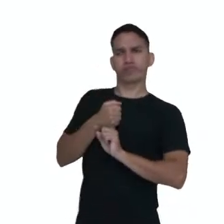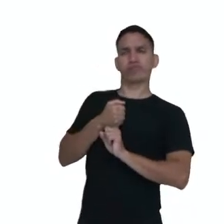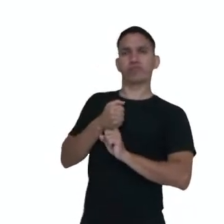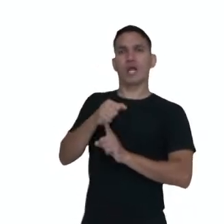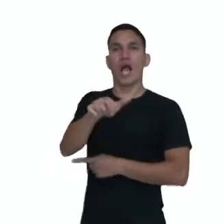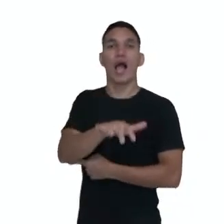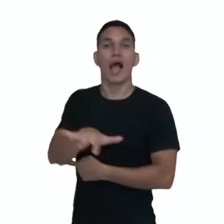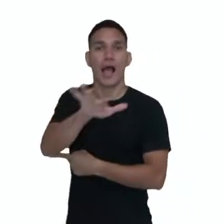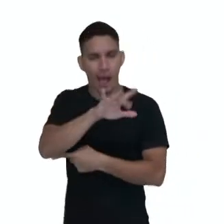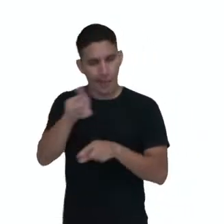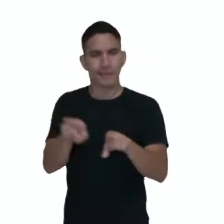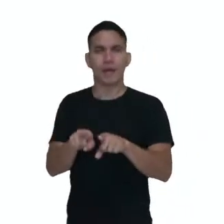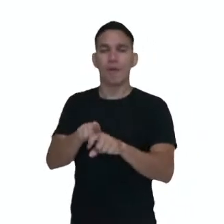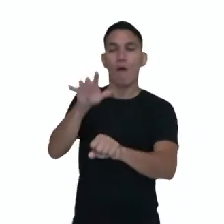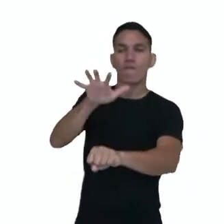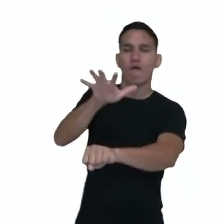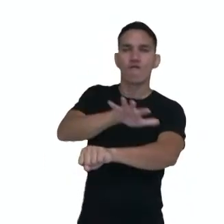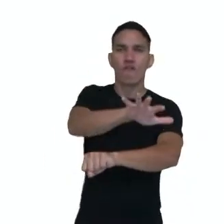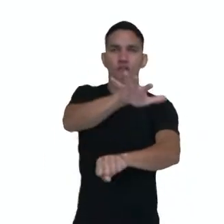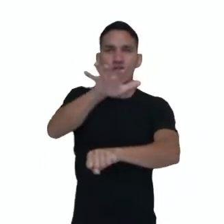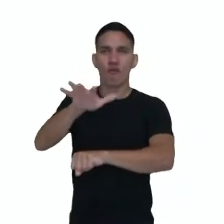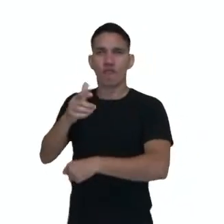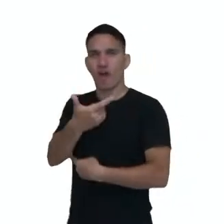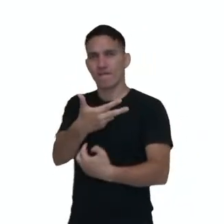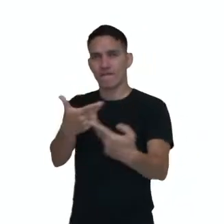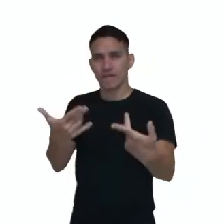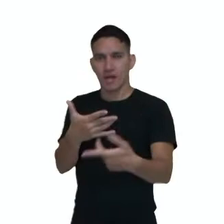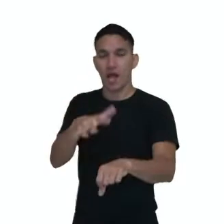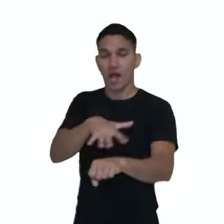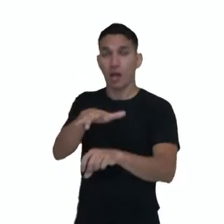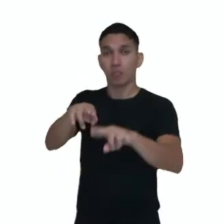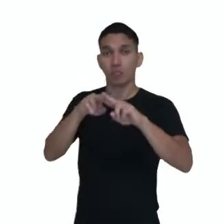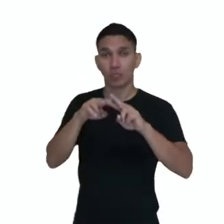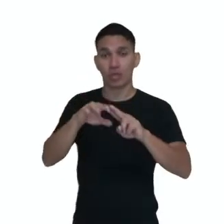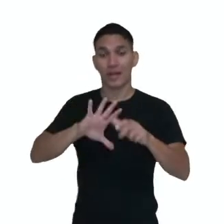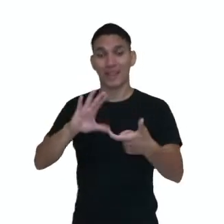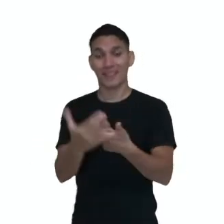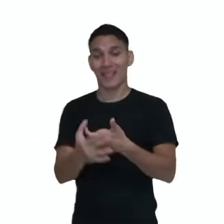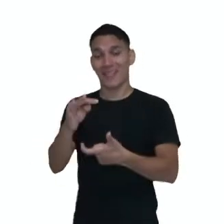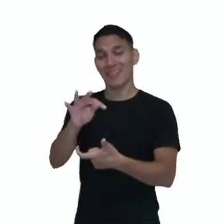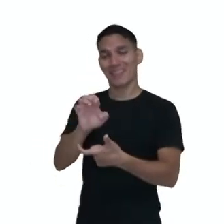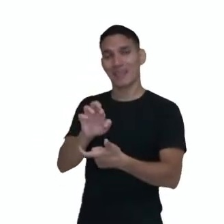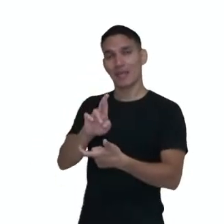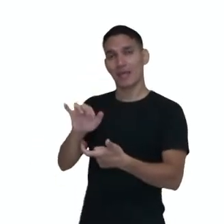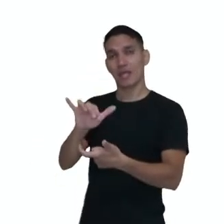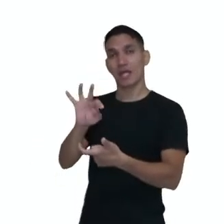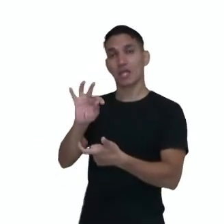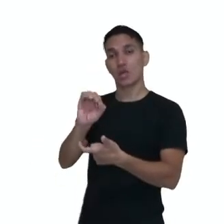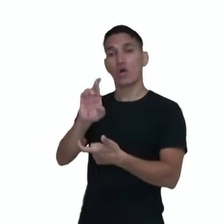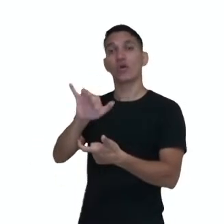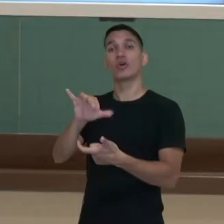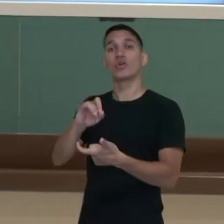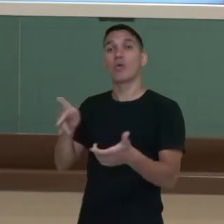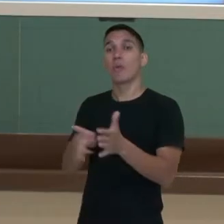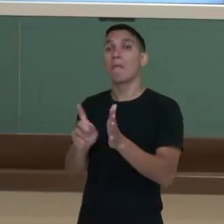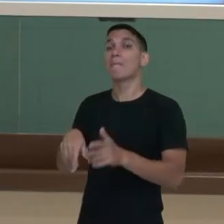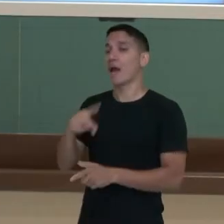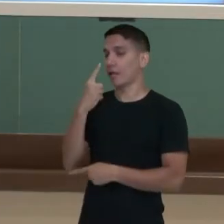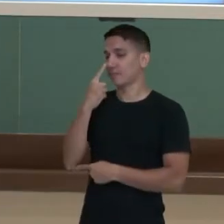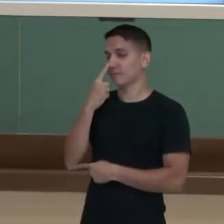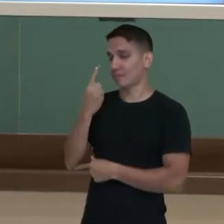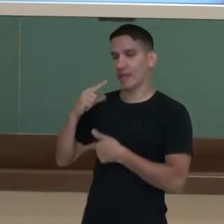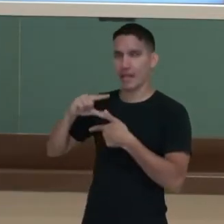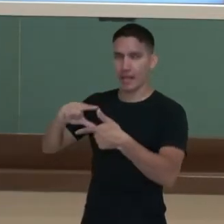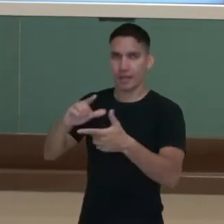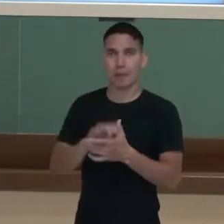exercer influência sobre outros territórios. Então a palavra território está muito associada à geopolítica clássica. Já